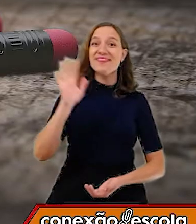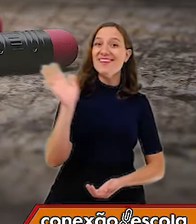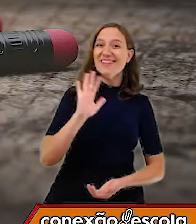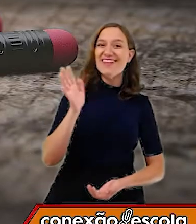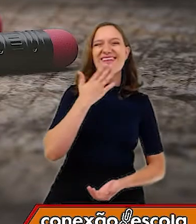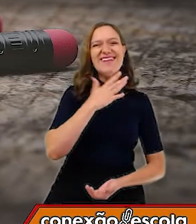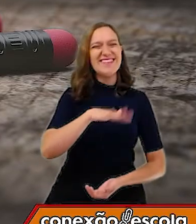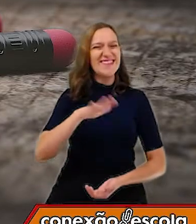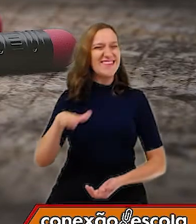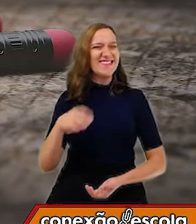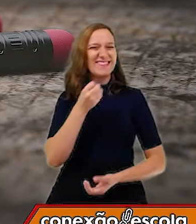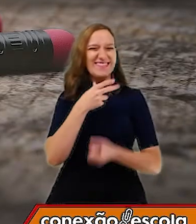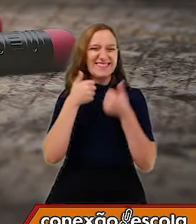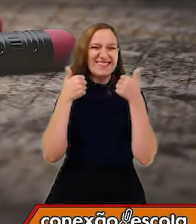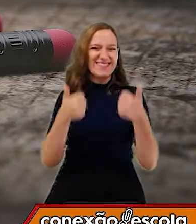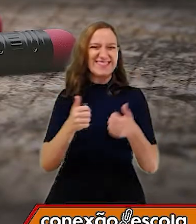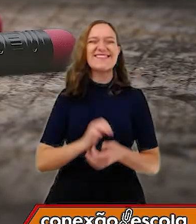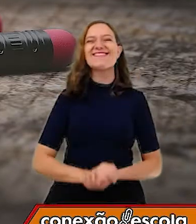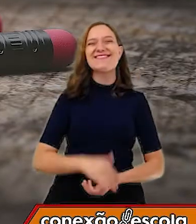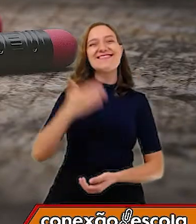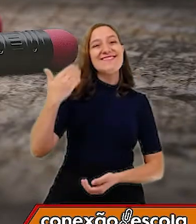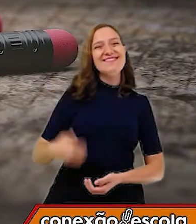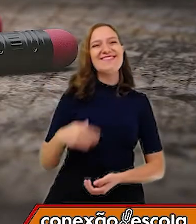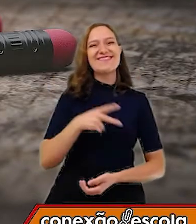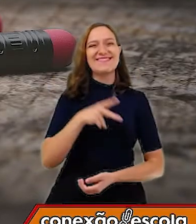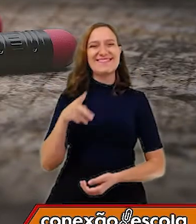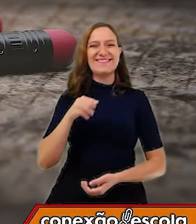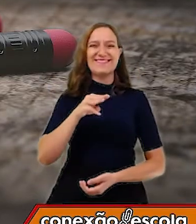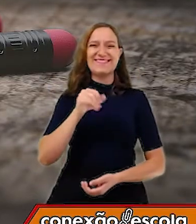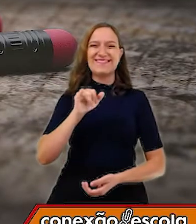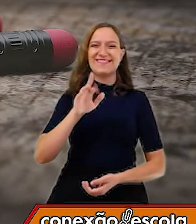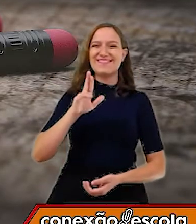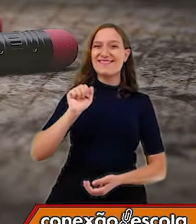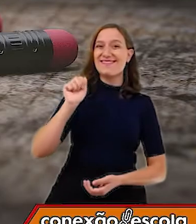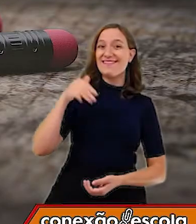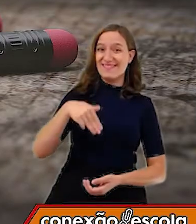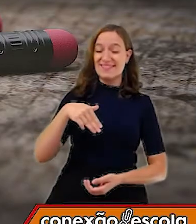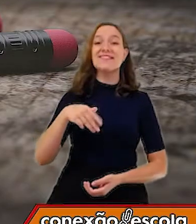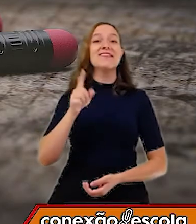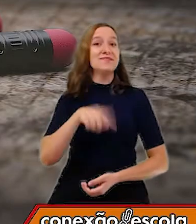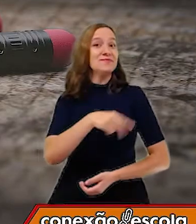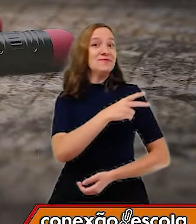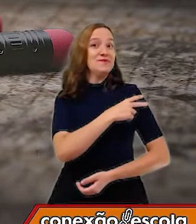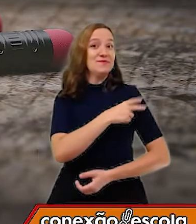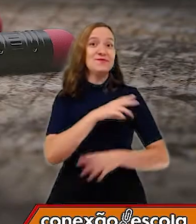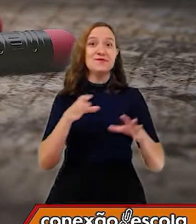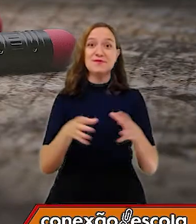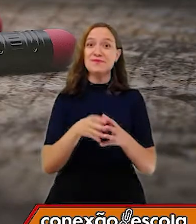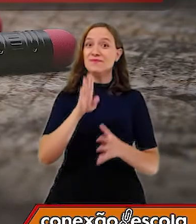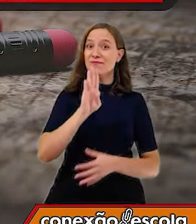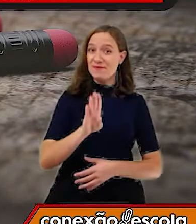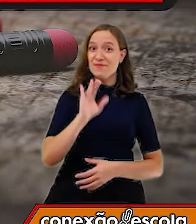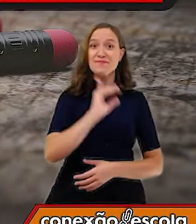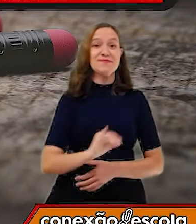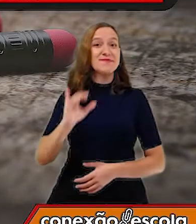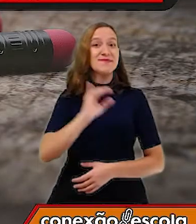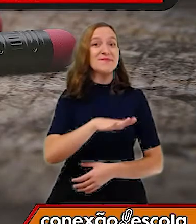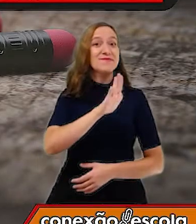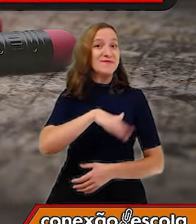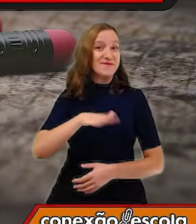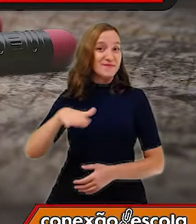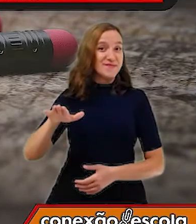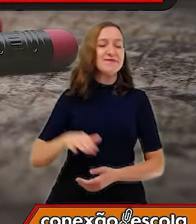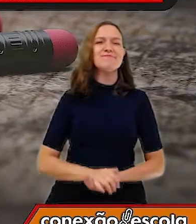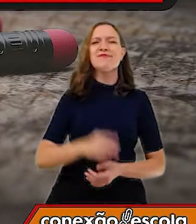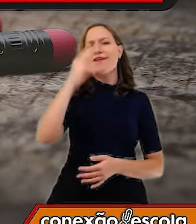Olá, crianças, tudo bem? Eu sou a professora Miriam, professora do 2º ano, turma B, ciclo da infância. Toda semana